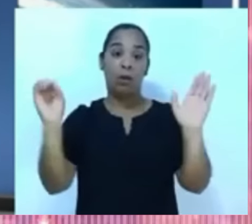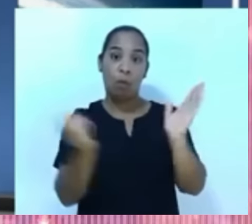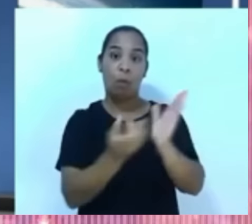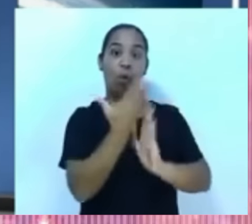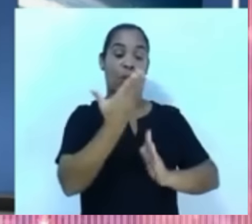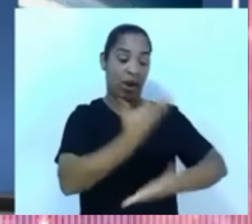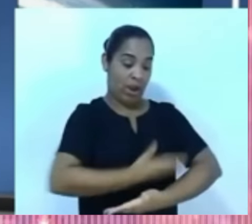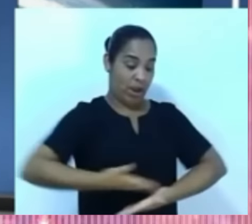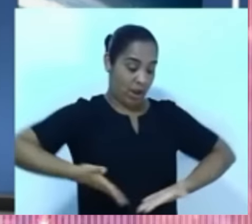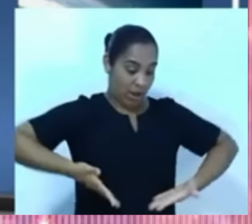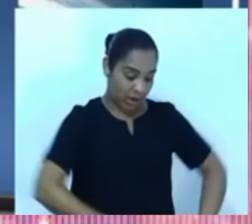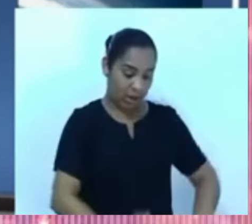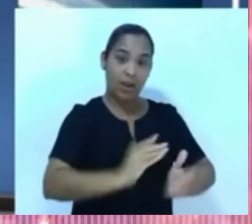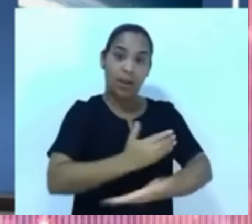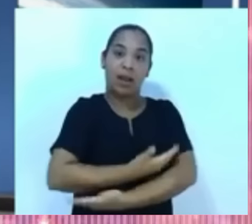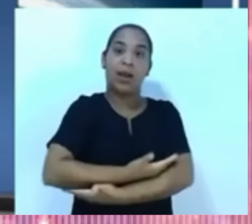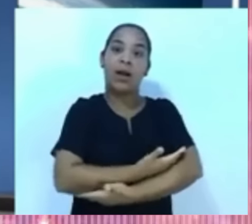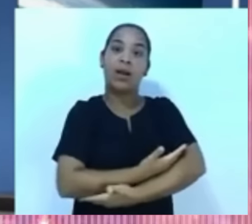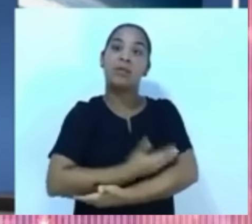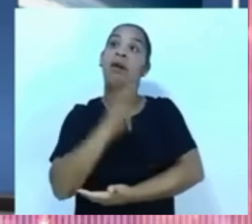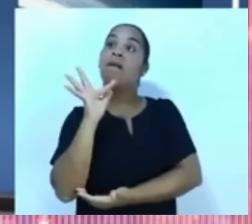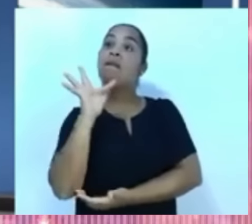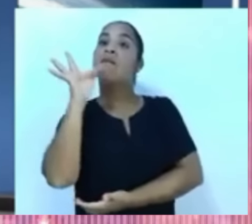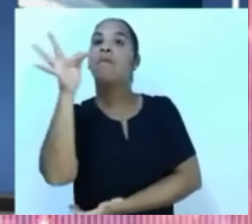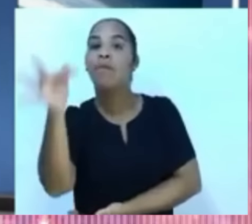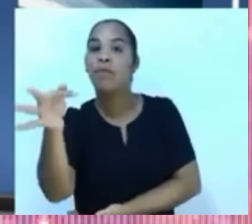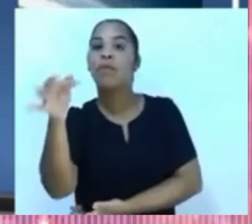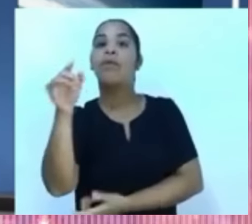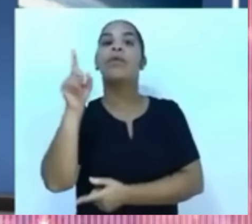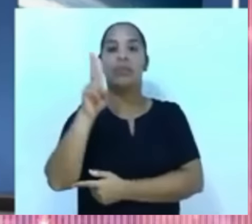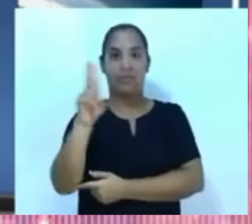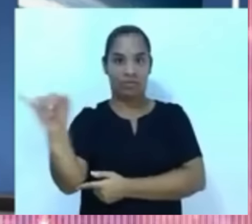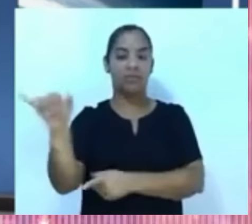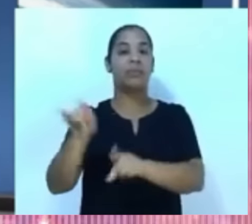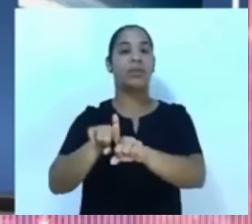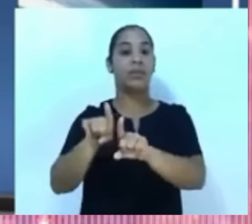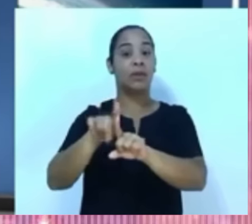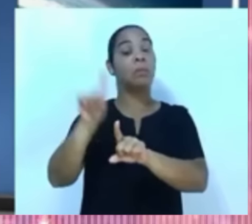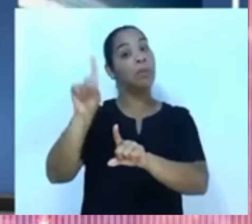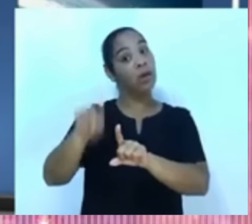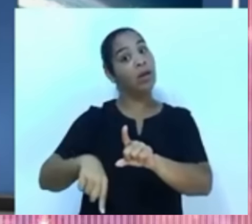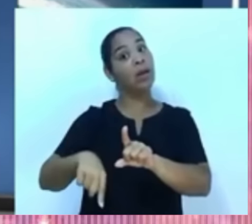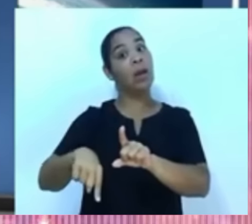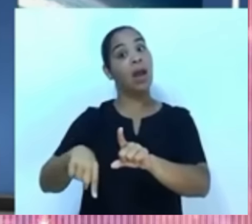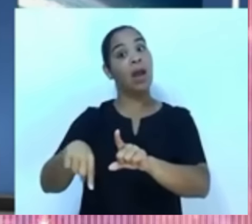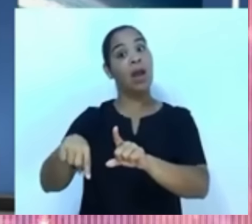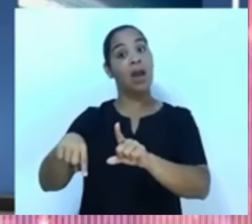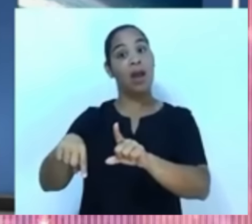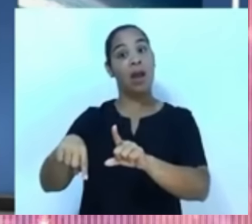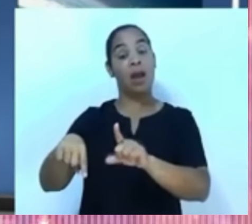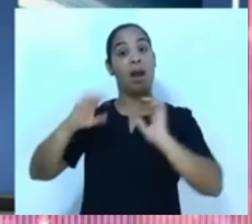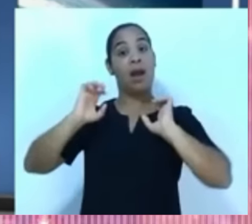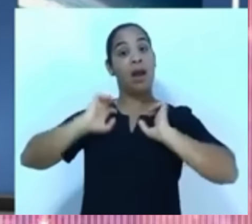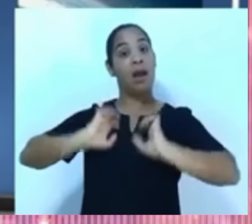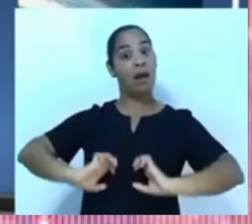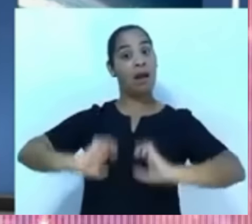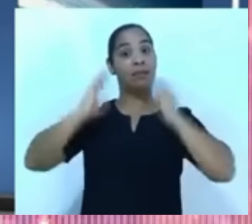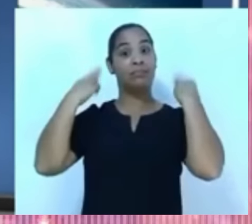recém-nascida do Futuro cidadão que está em germe Isto é princípio ético